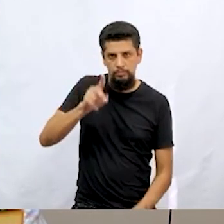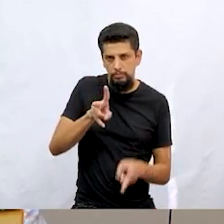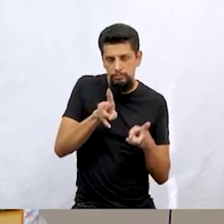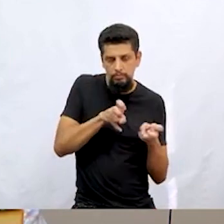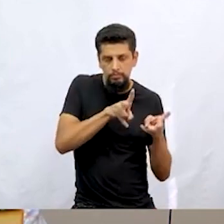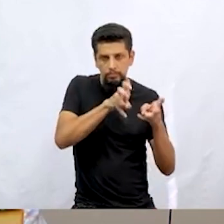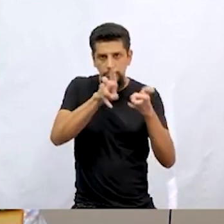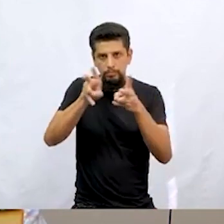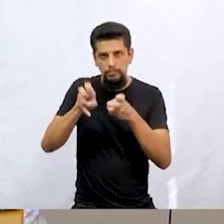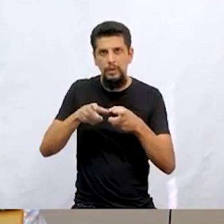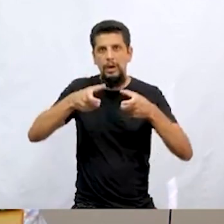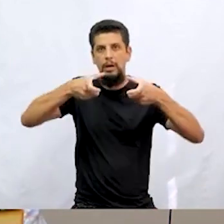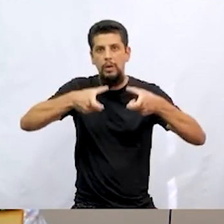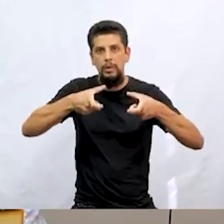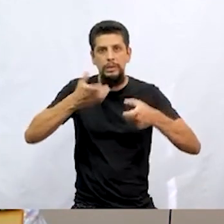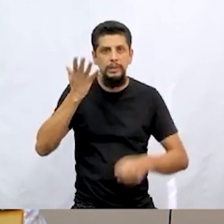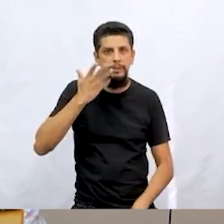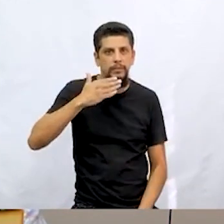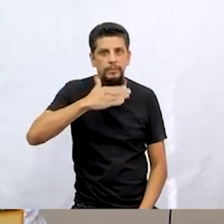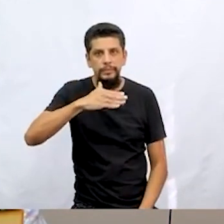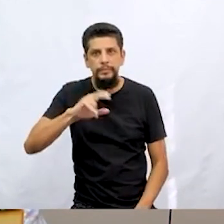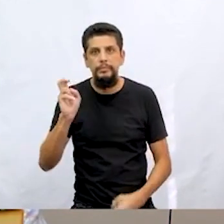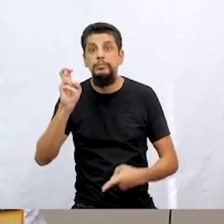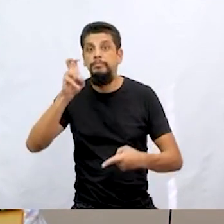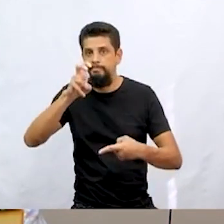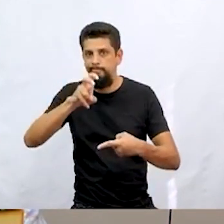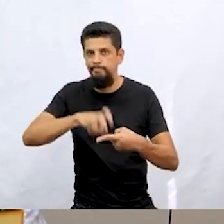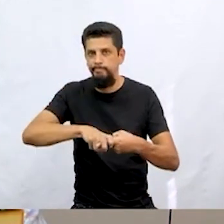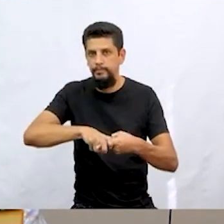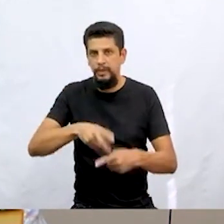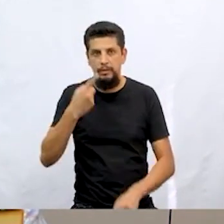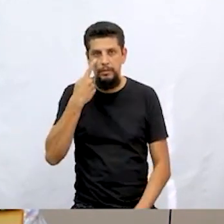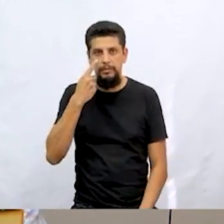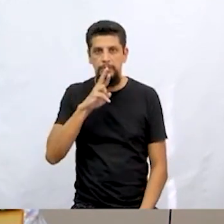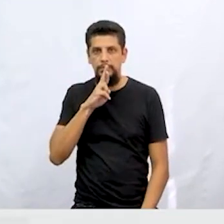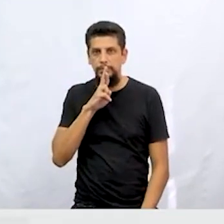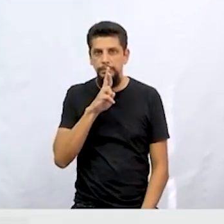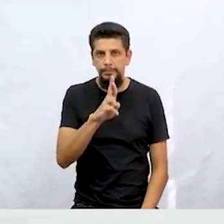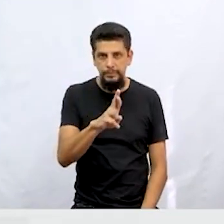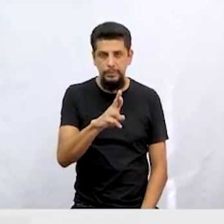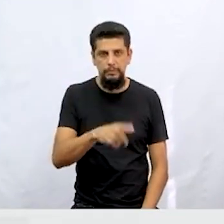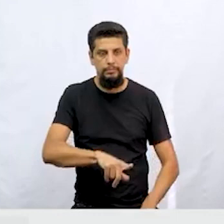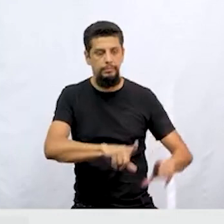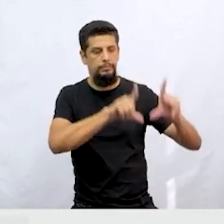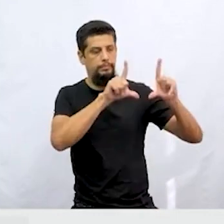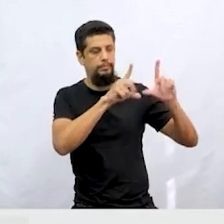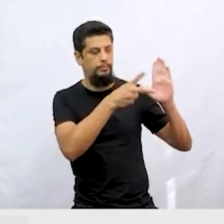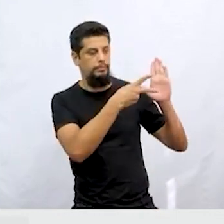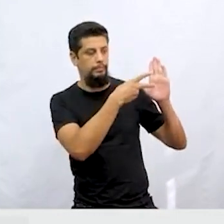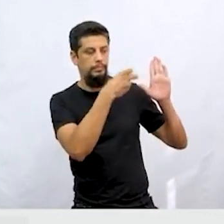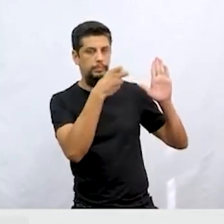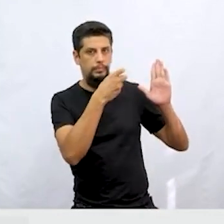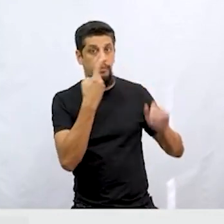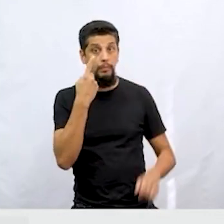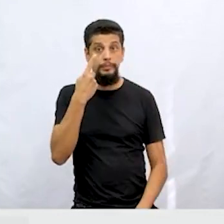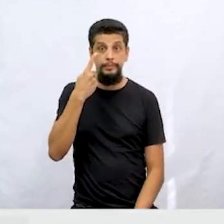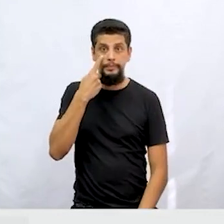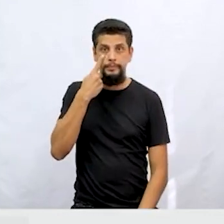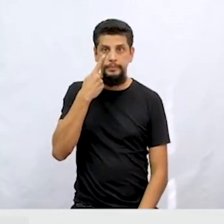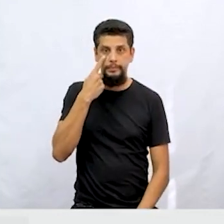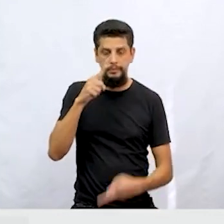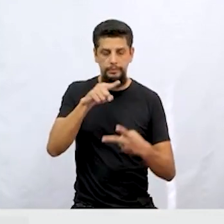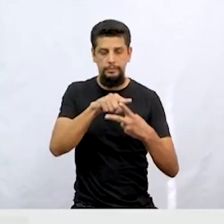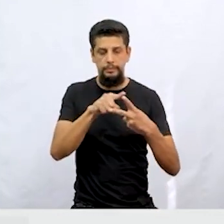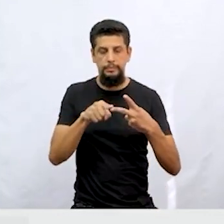Conseguiram observar onde estão as crianças sentadas? Vamos ver a resposta? De olho lá na tela. Olha lá,